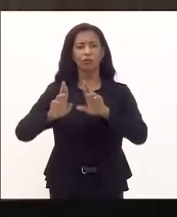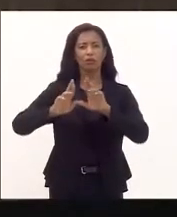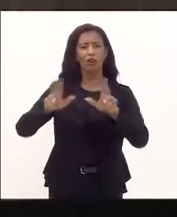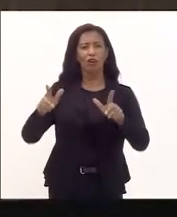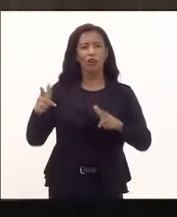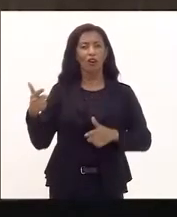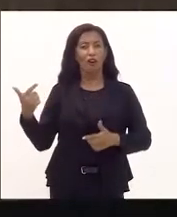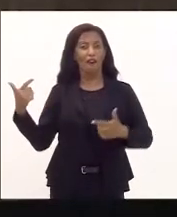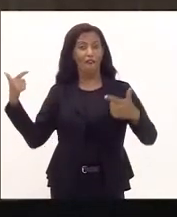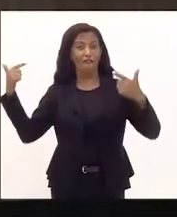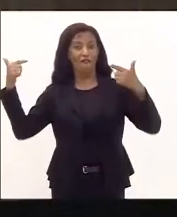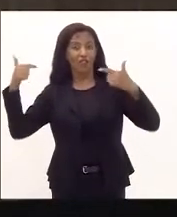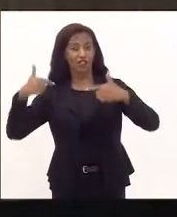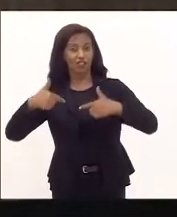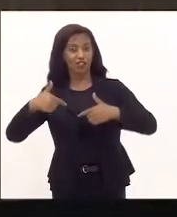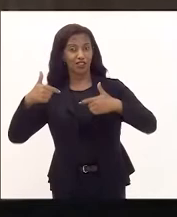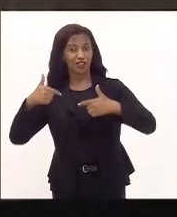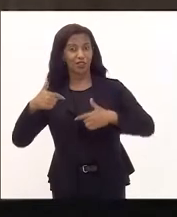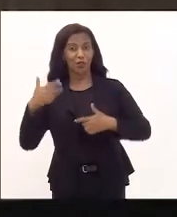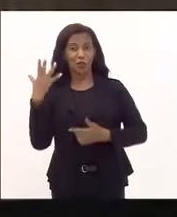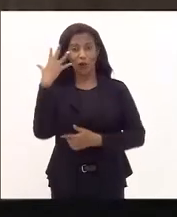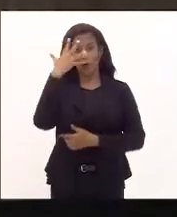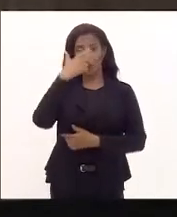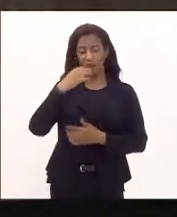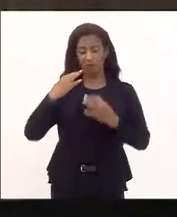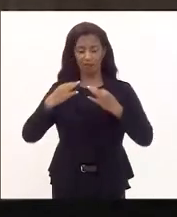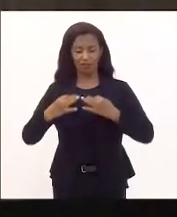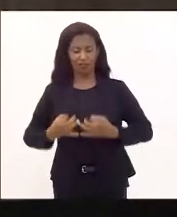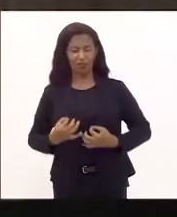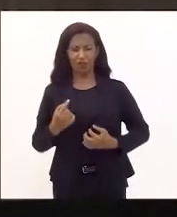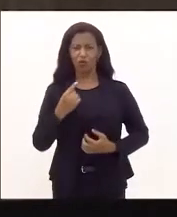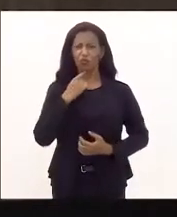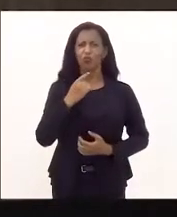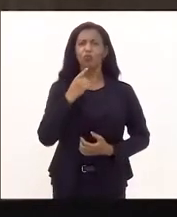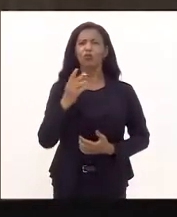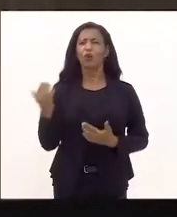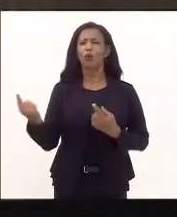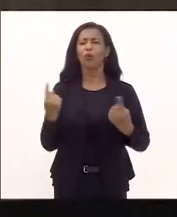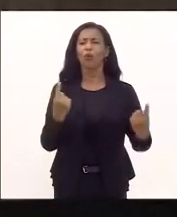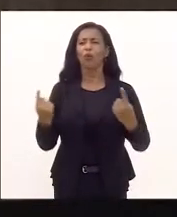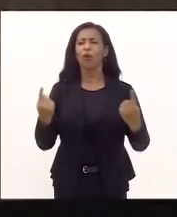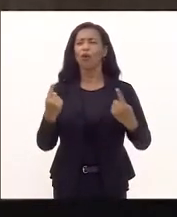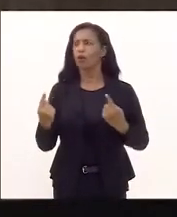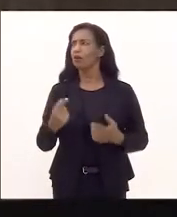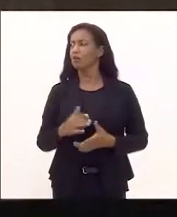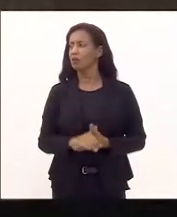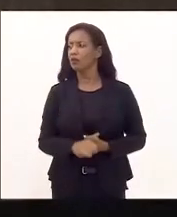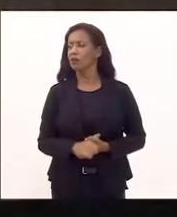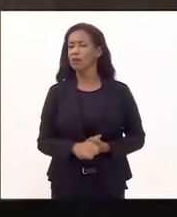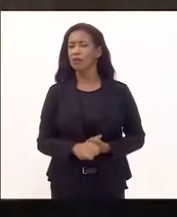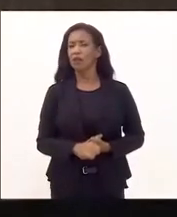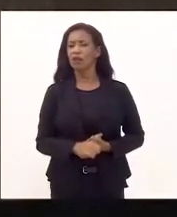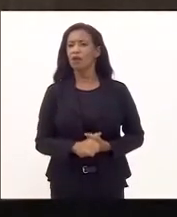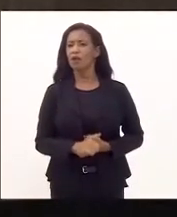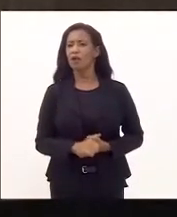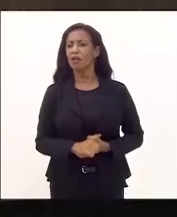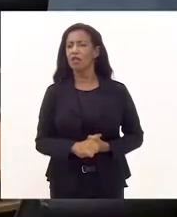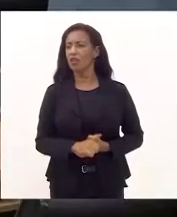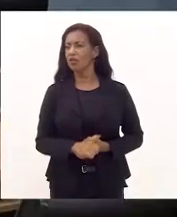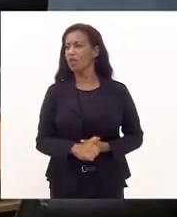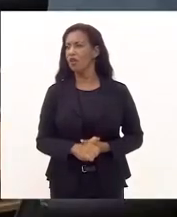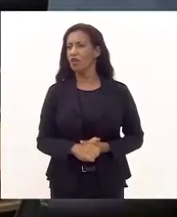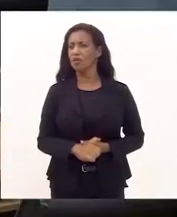o charme e o funk. Aí um é bonito, o outro é elegante, a gente ficou na dúvida de qual é qual. Se a CCJ puder dar o parecer.